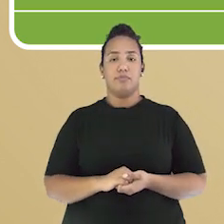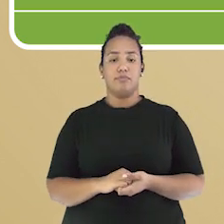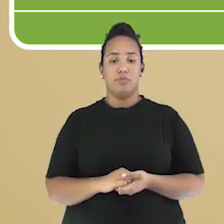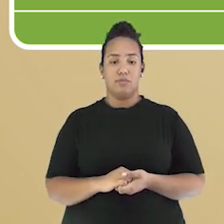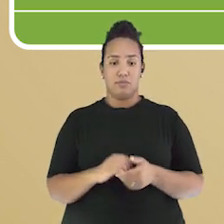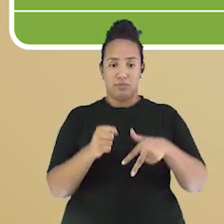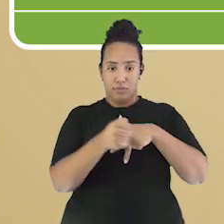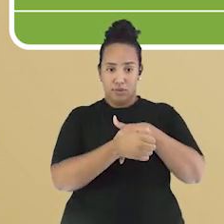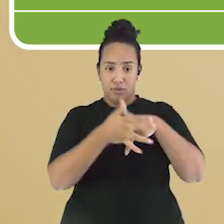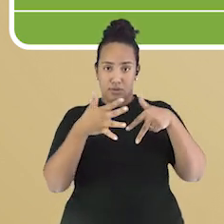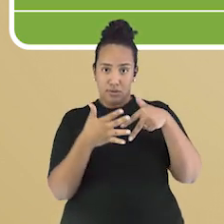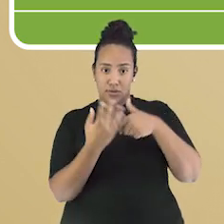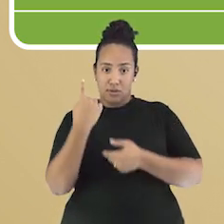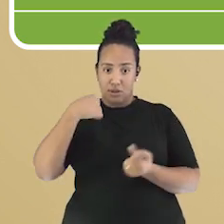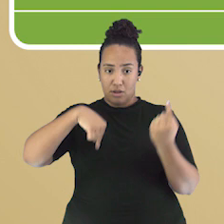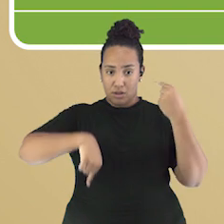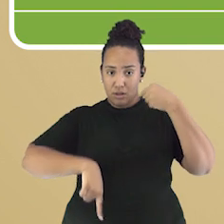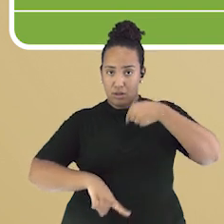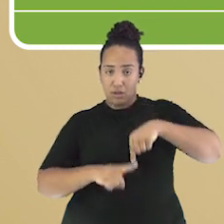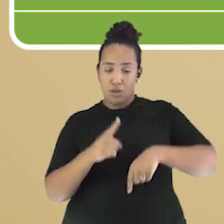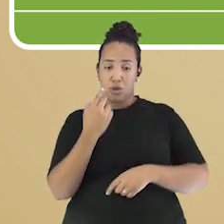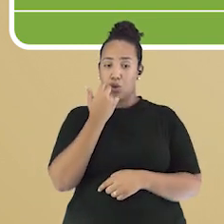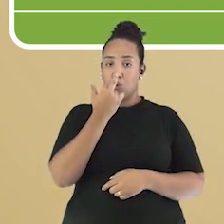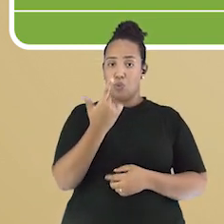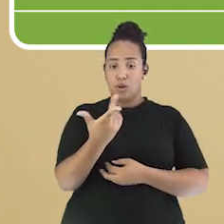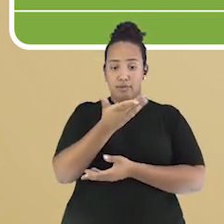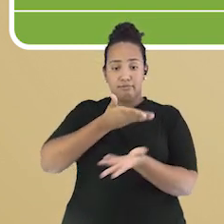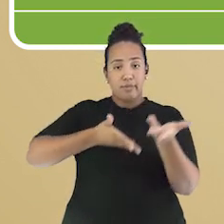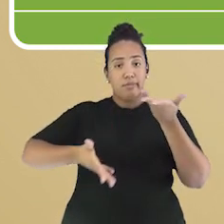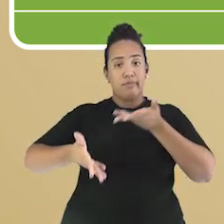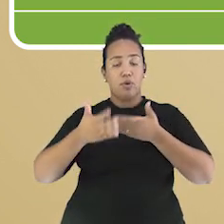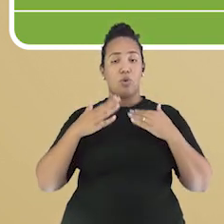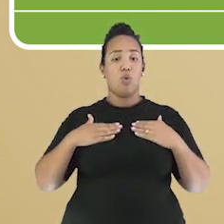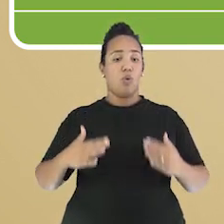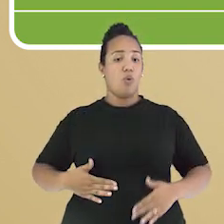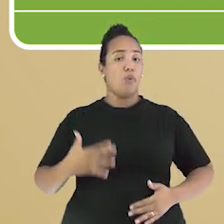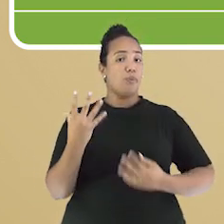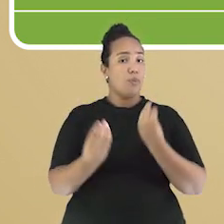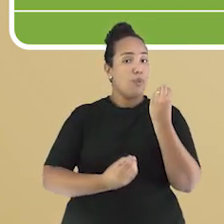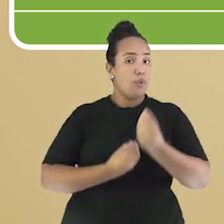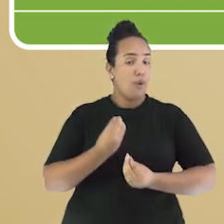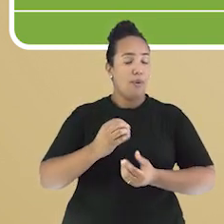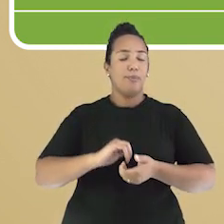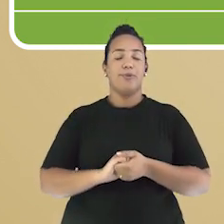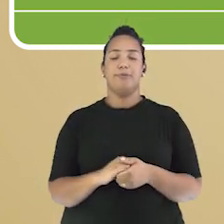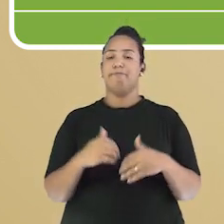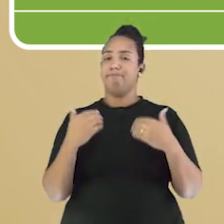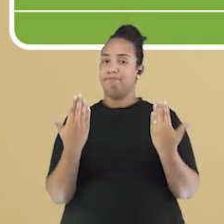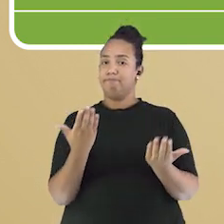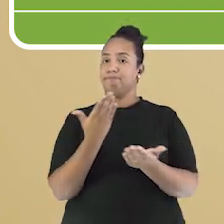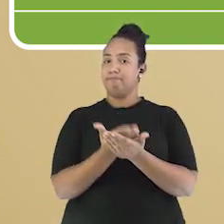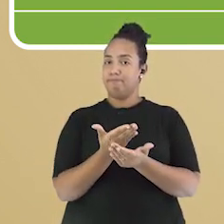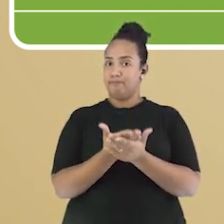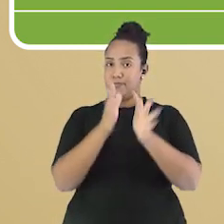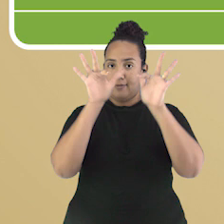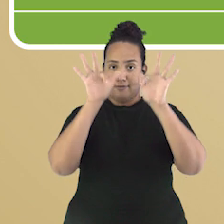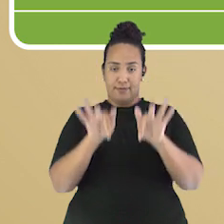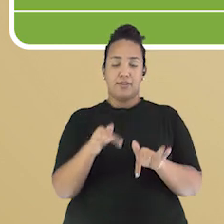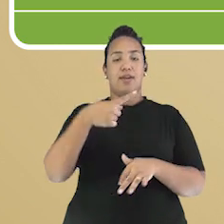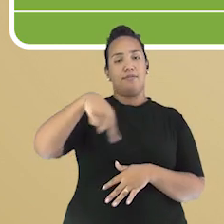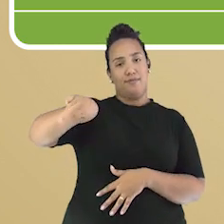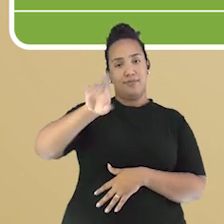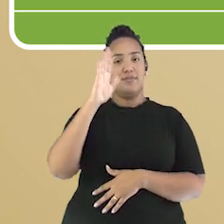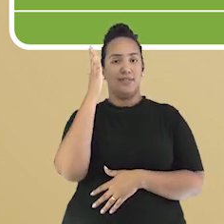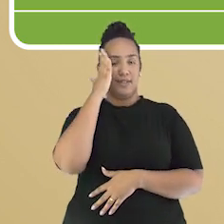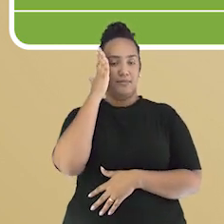Como o sistema cardiovascular distribui os nutrientes pelo corpo? No fim da aula, teremos aprendido bastante